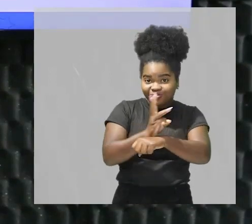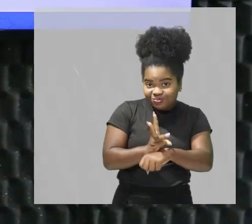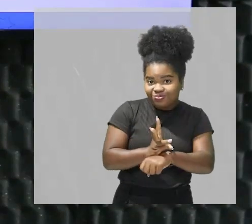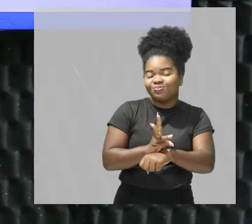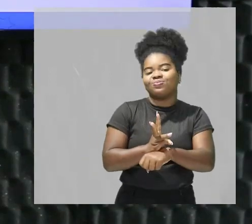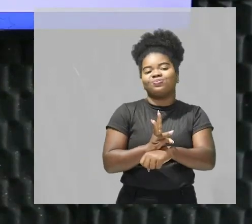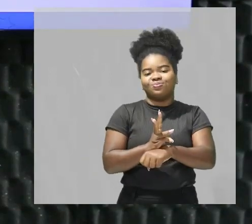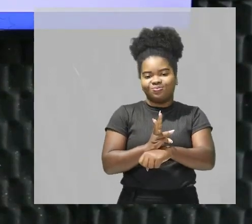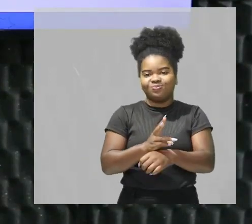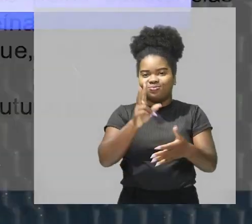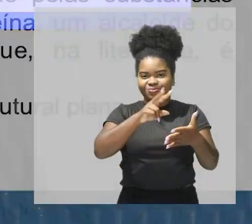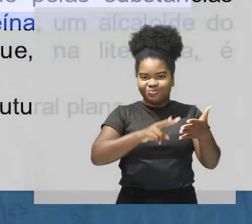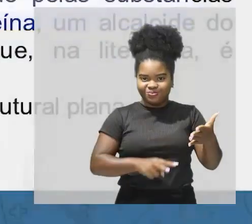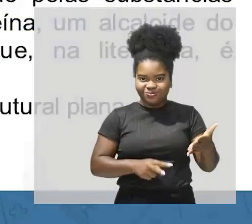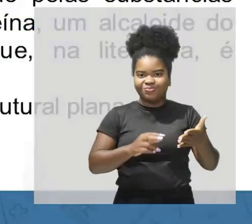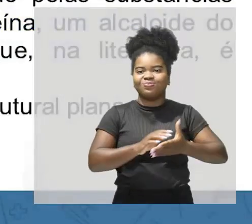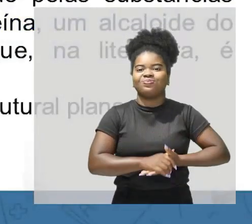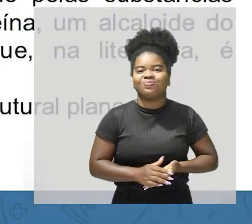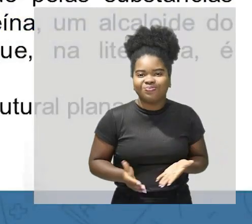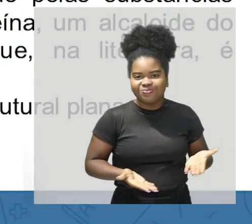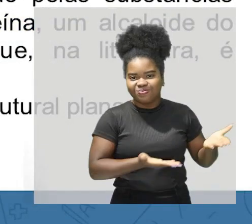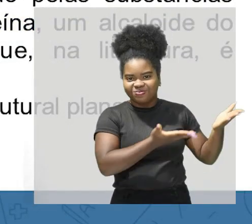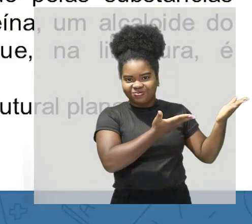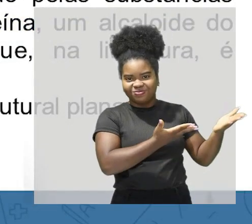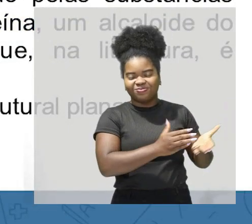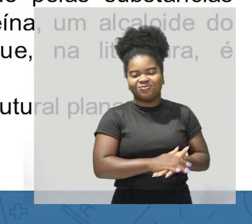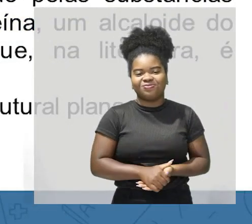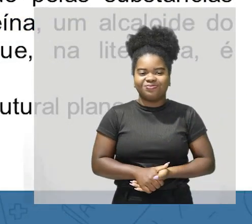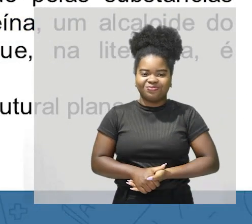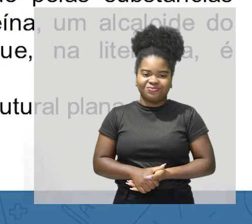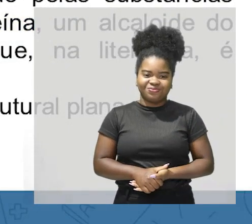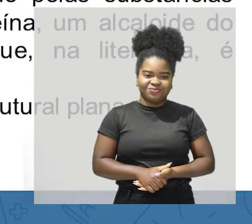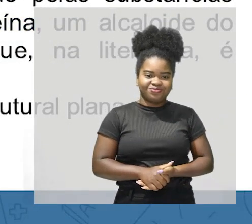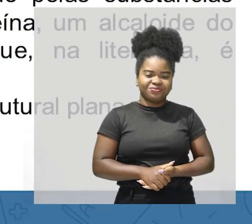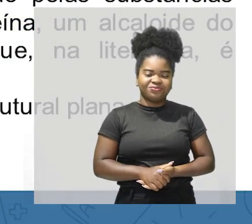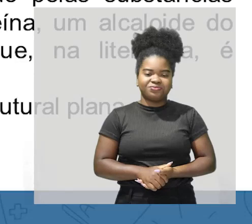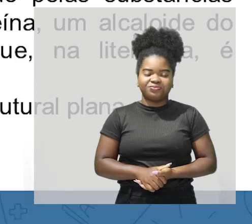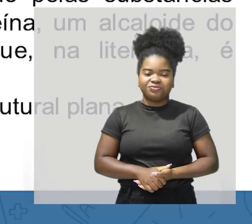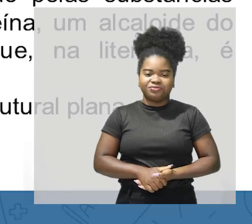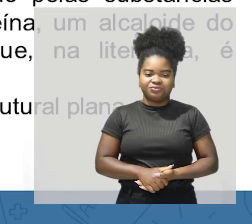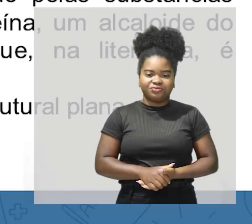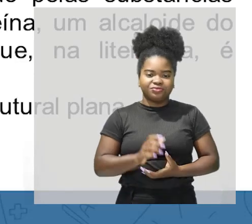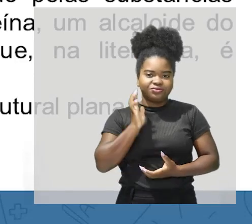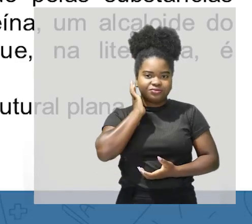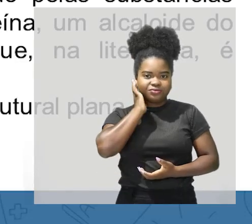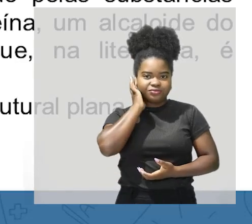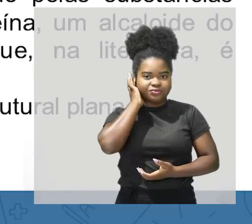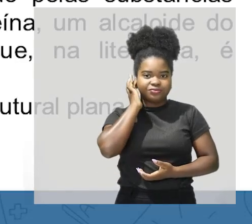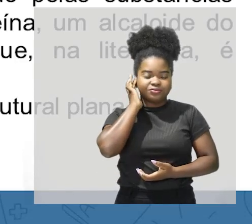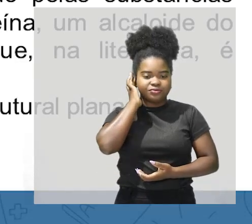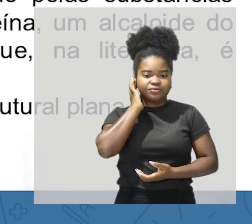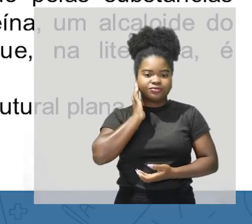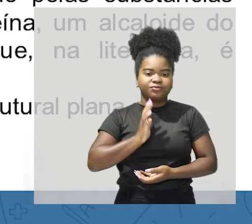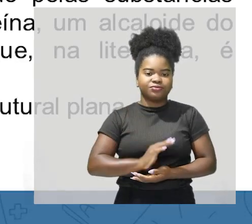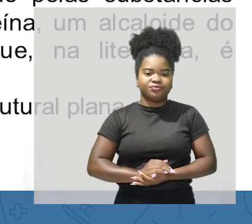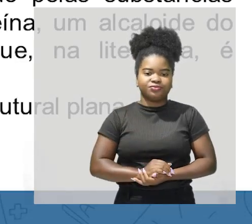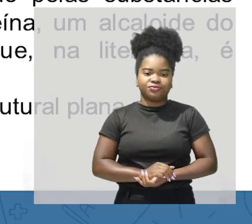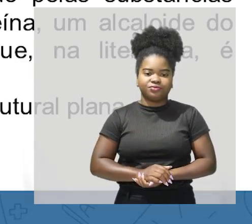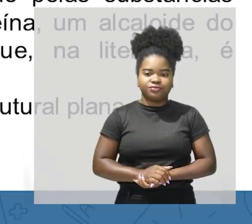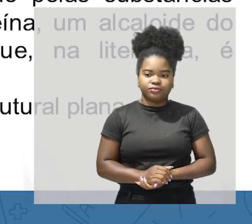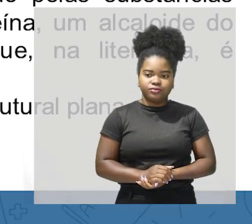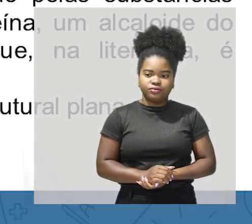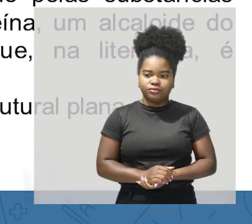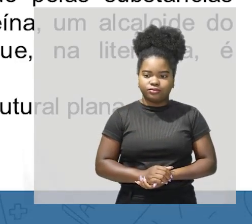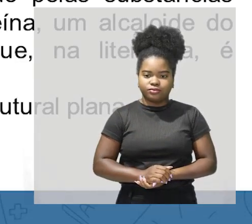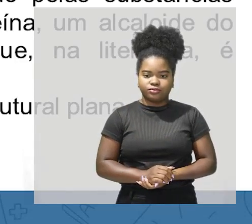Show? Pais Uema 2015. Então, leia a frase que representa um dos efeitos do